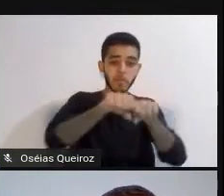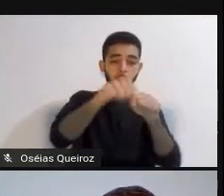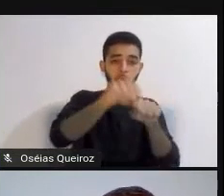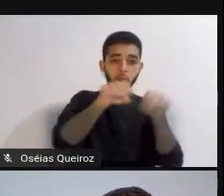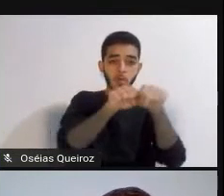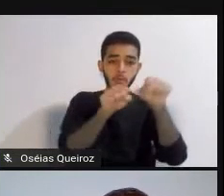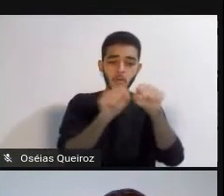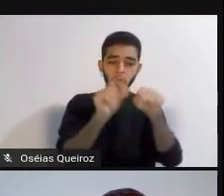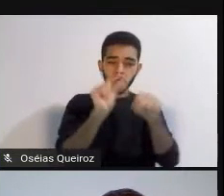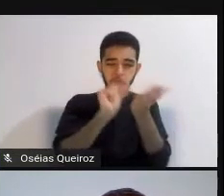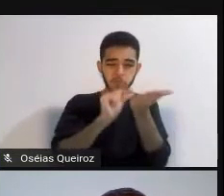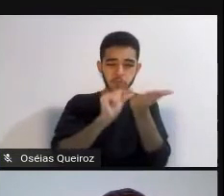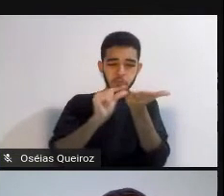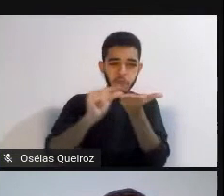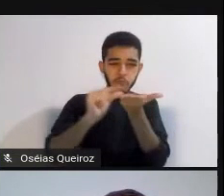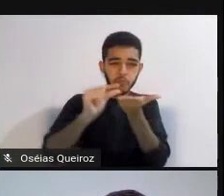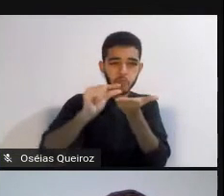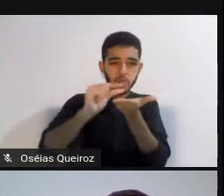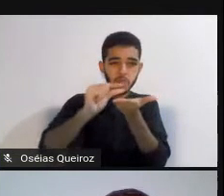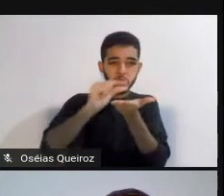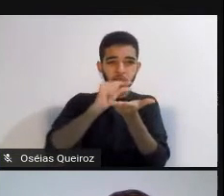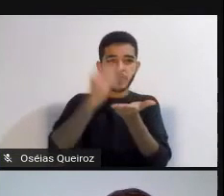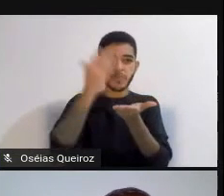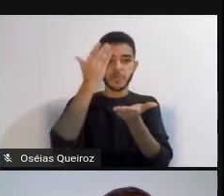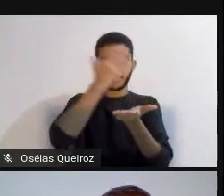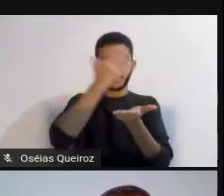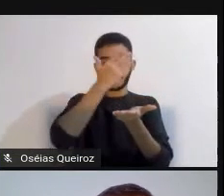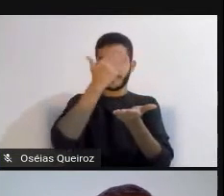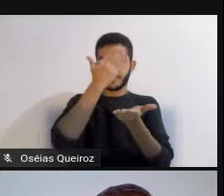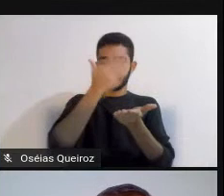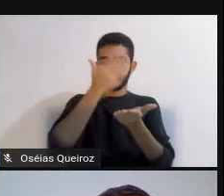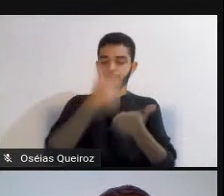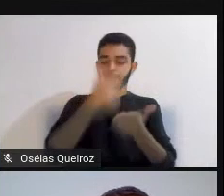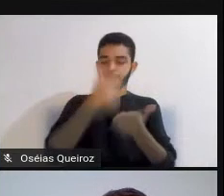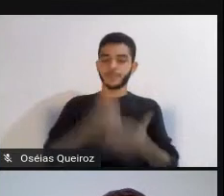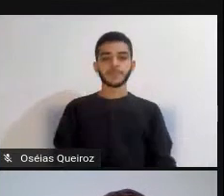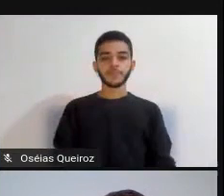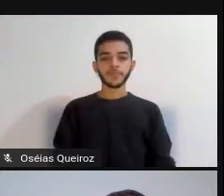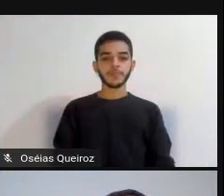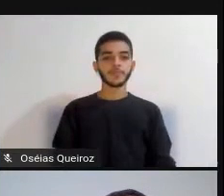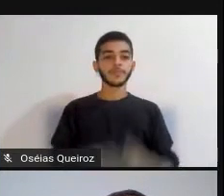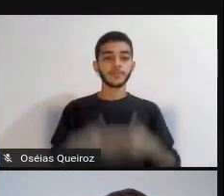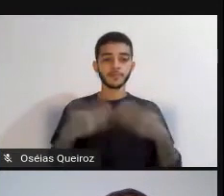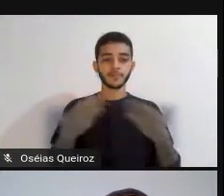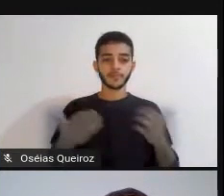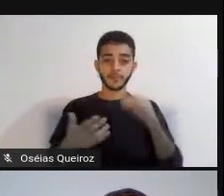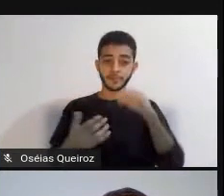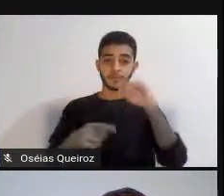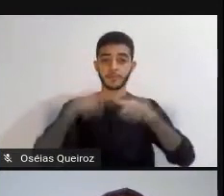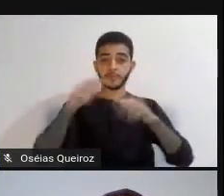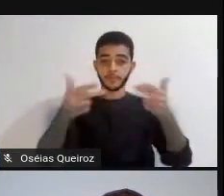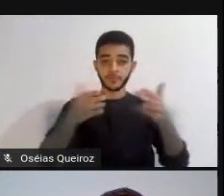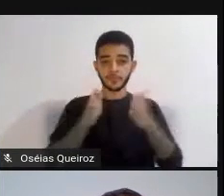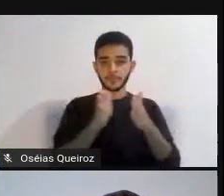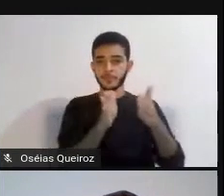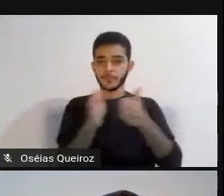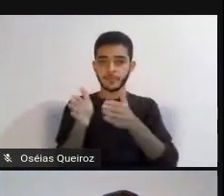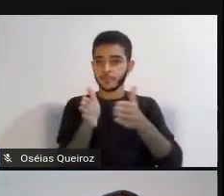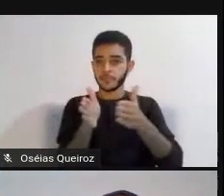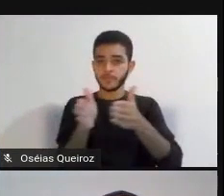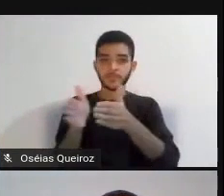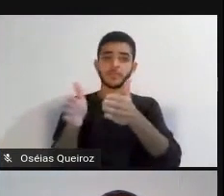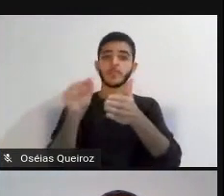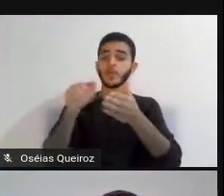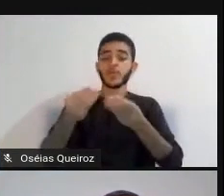como microplásticos. E quando esse material chega até o corpo hídrico, ele vai sofrer uma série de processos que